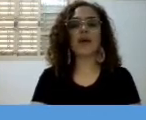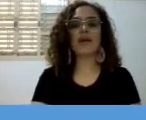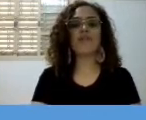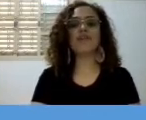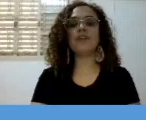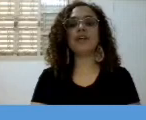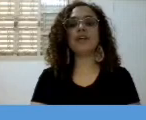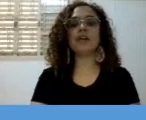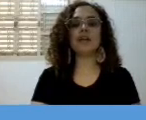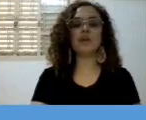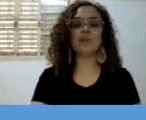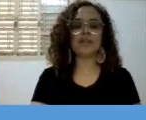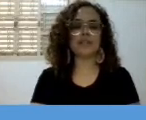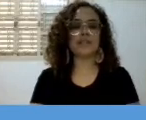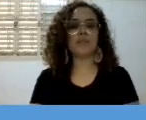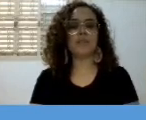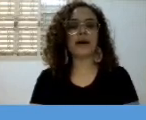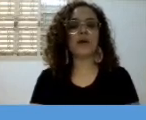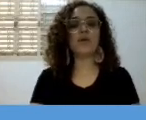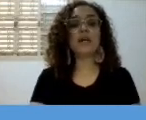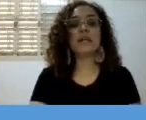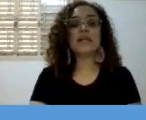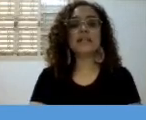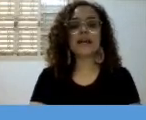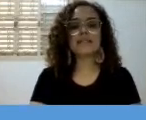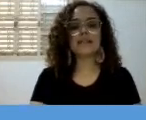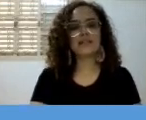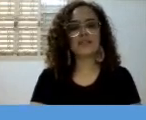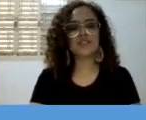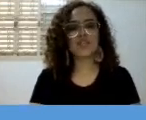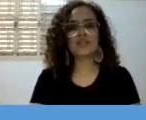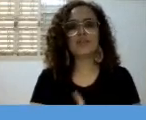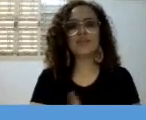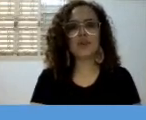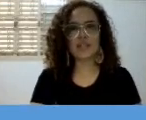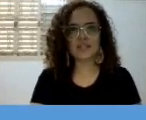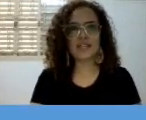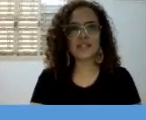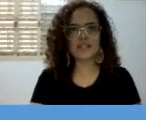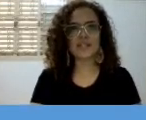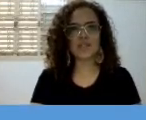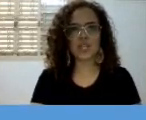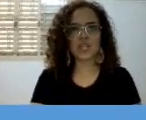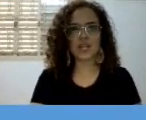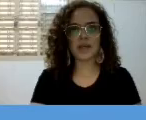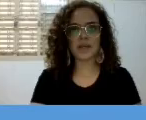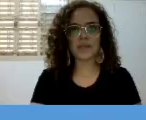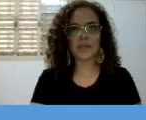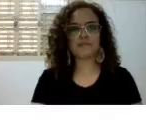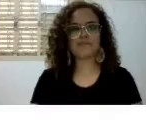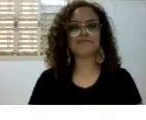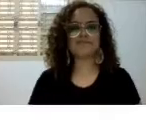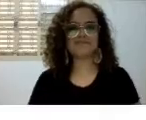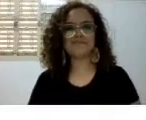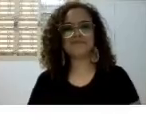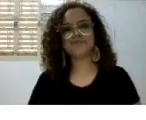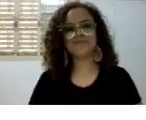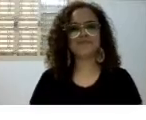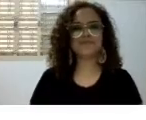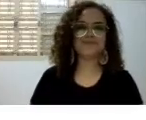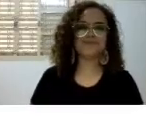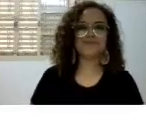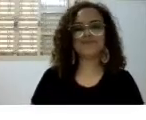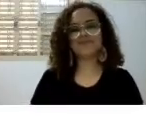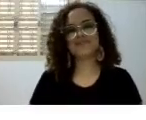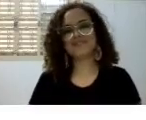Esse então é o refrão principal dessa cantiga. Vamos conhecer essa cantiga? Morava